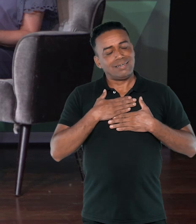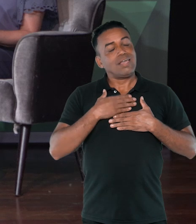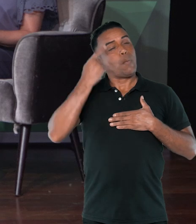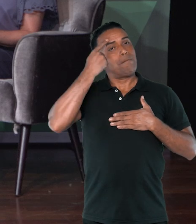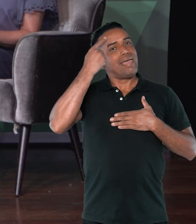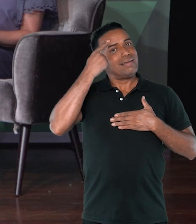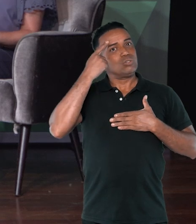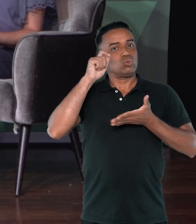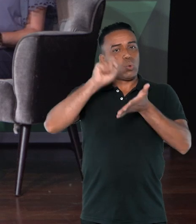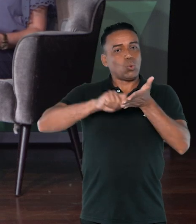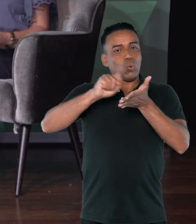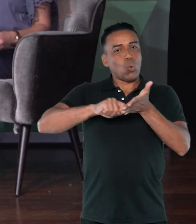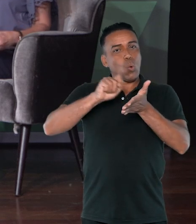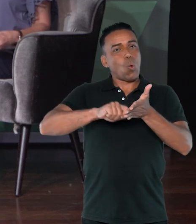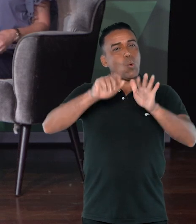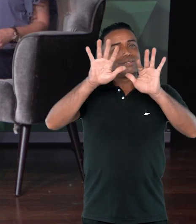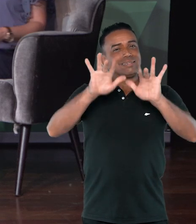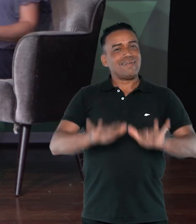refúgio.